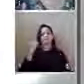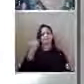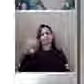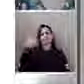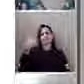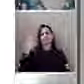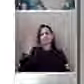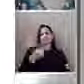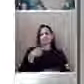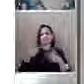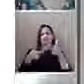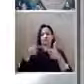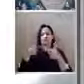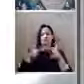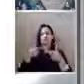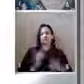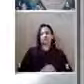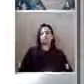trabalho.